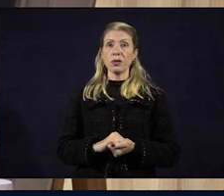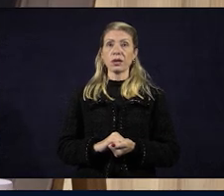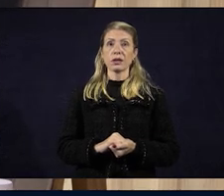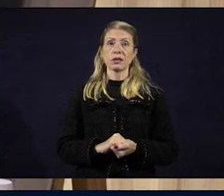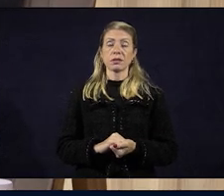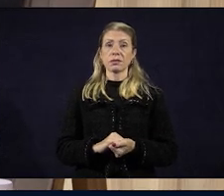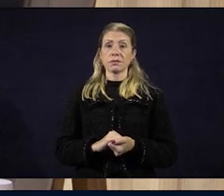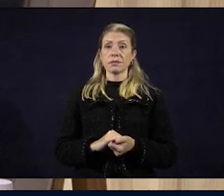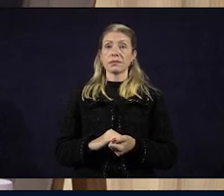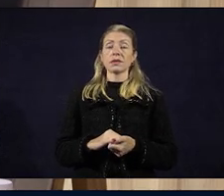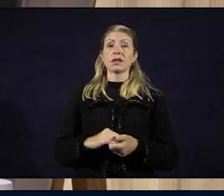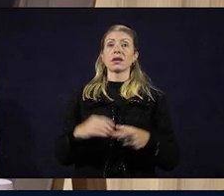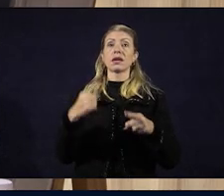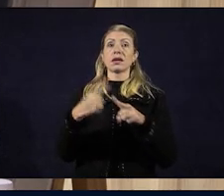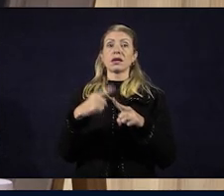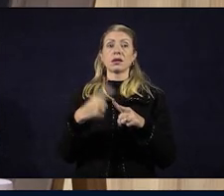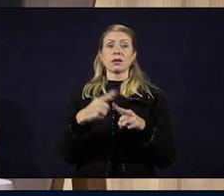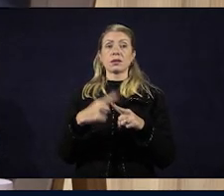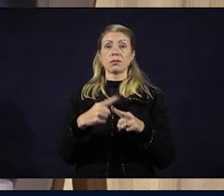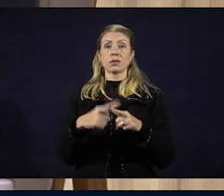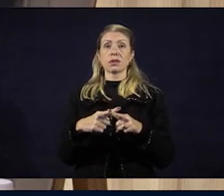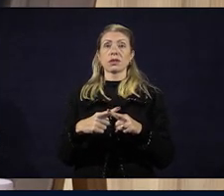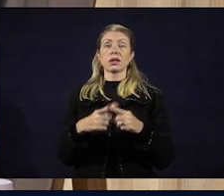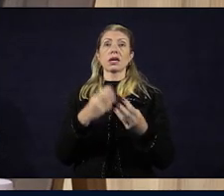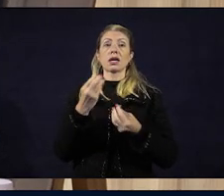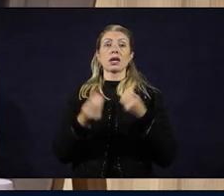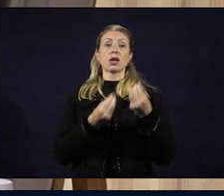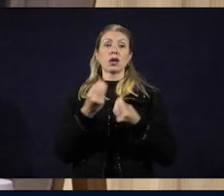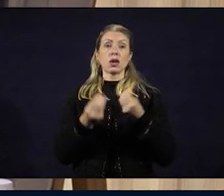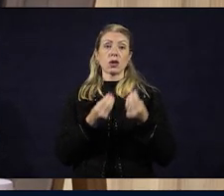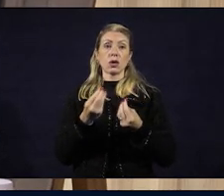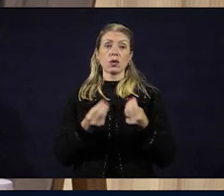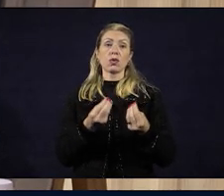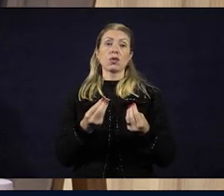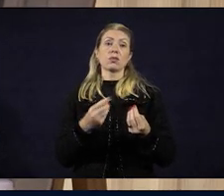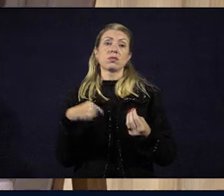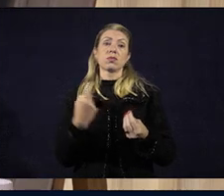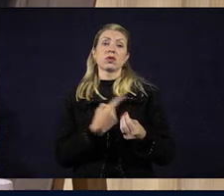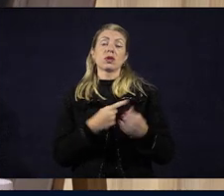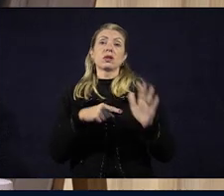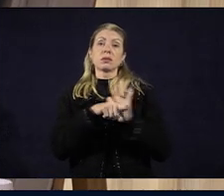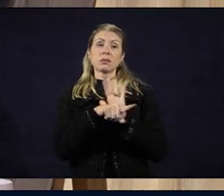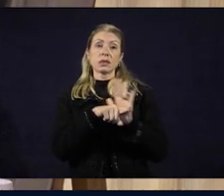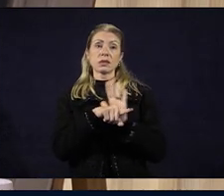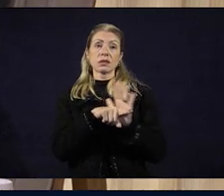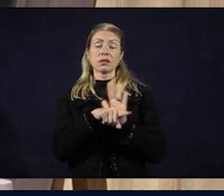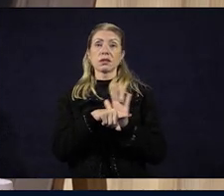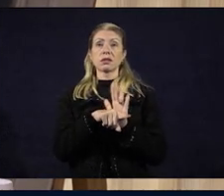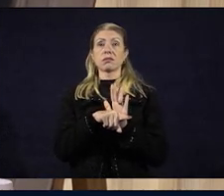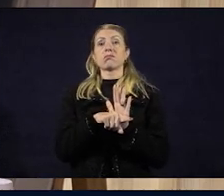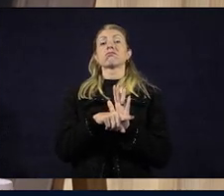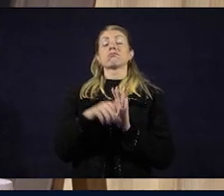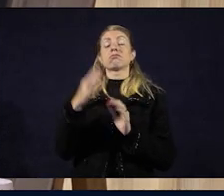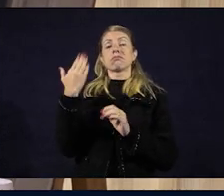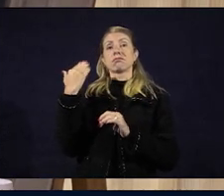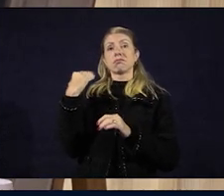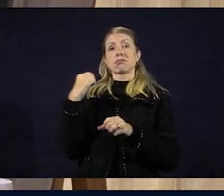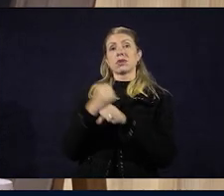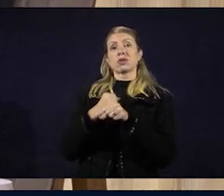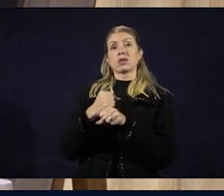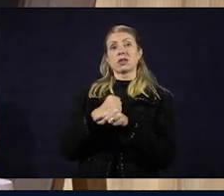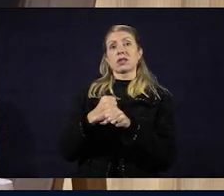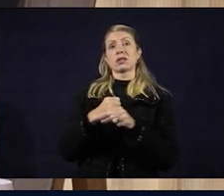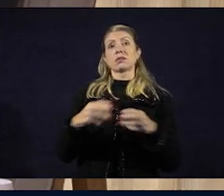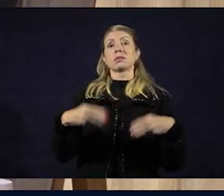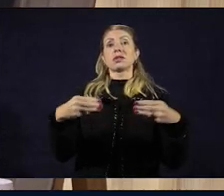aí, passar pelos projetos que foram trabalhados pelo seu time, pelo Ministério, nesses últimos anos, a gente sabe que foram alguns, né? O Ministério